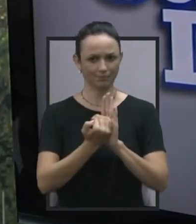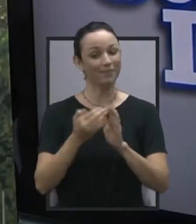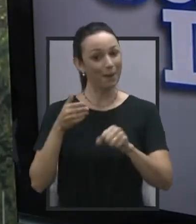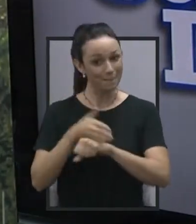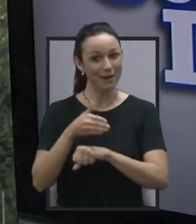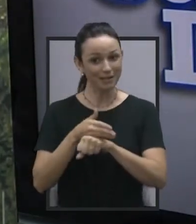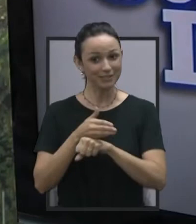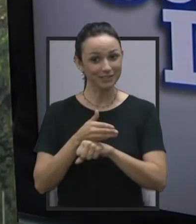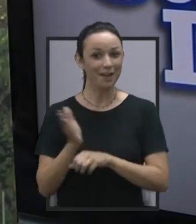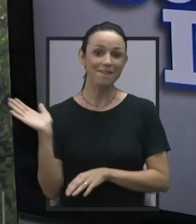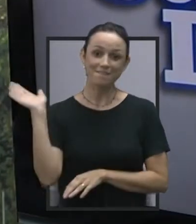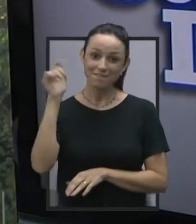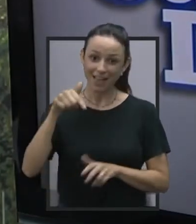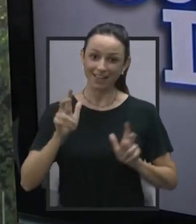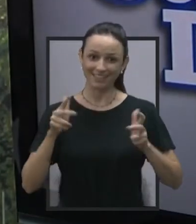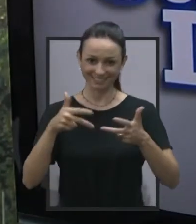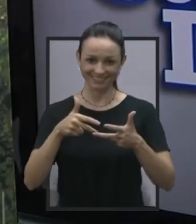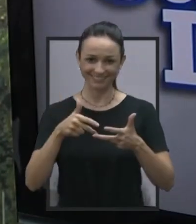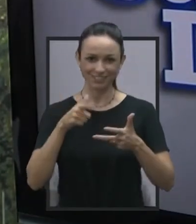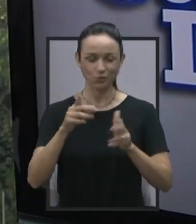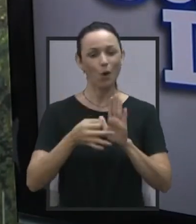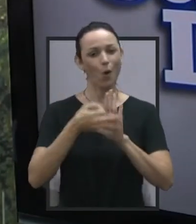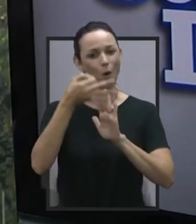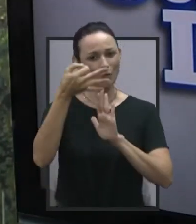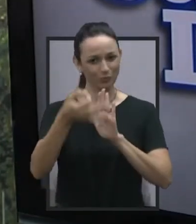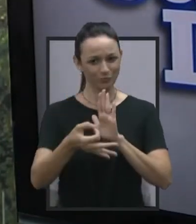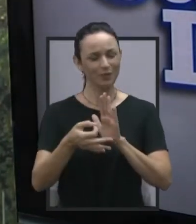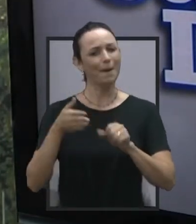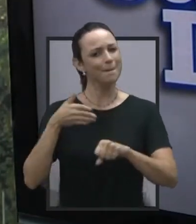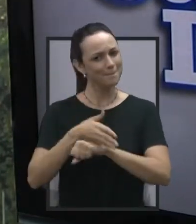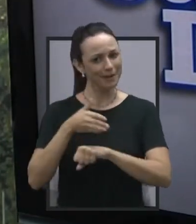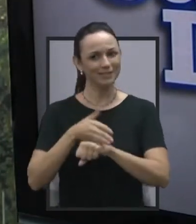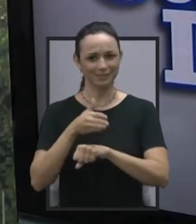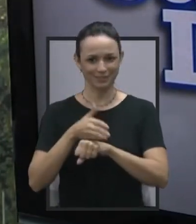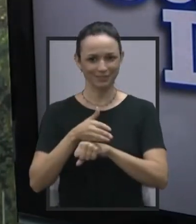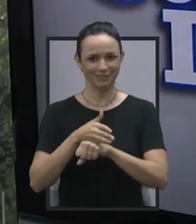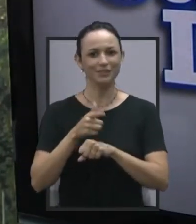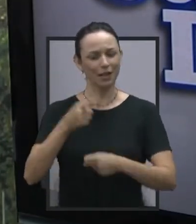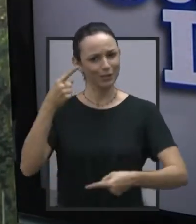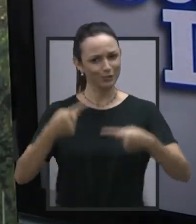seguidos. Participe, venha até a Câmara, dar a sua sugestão e